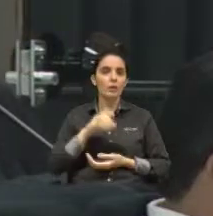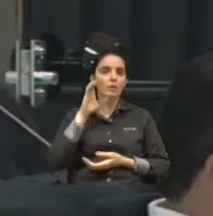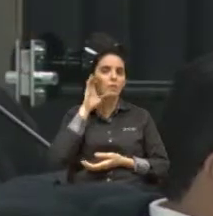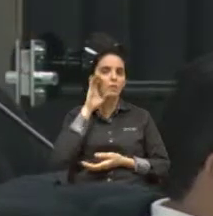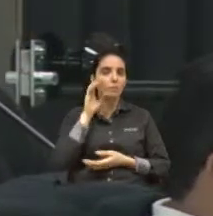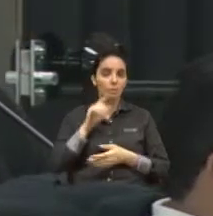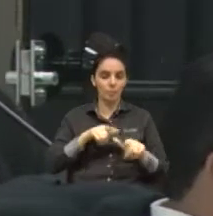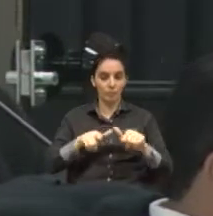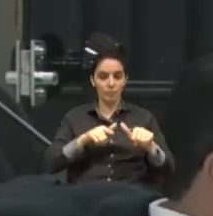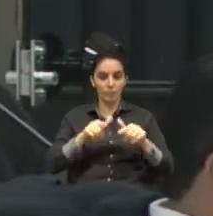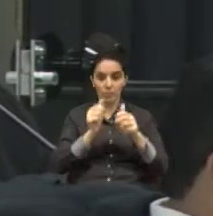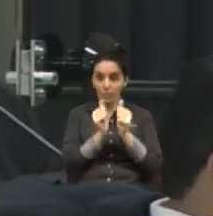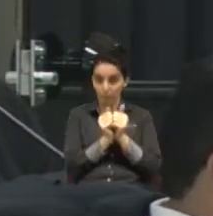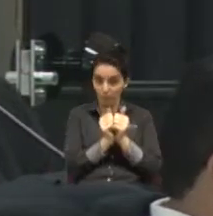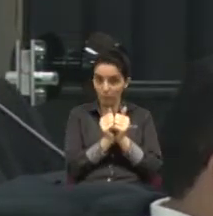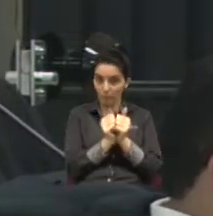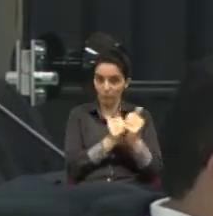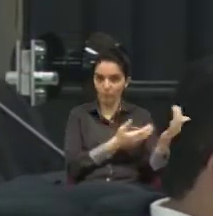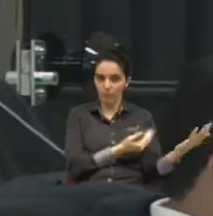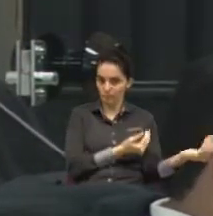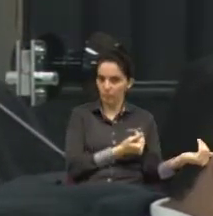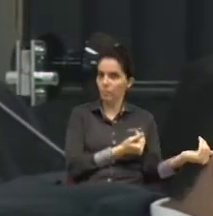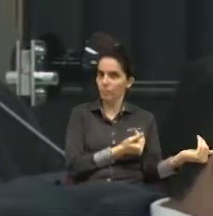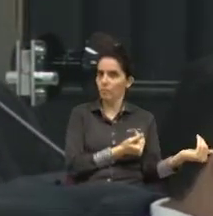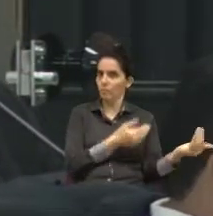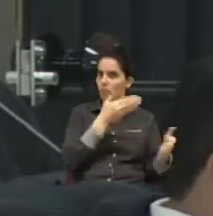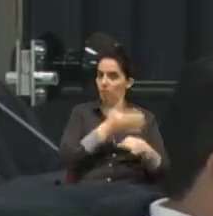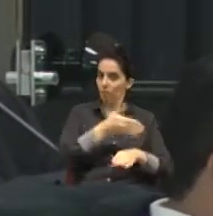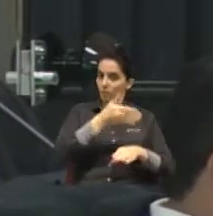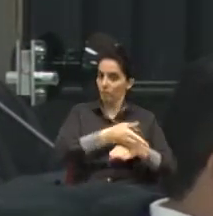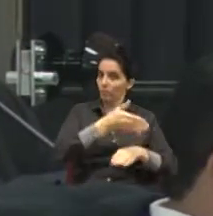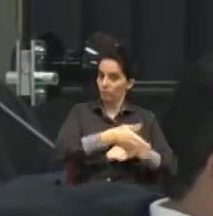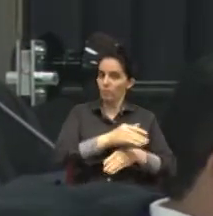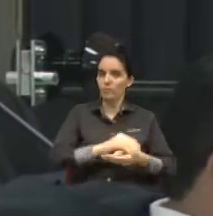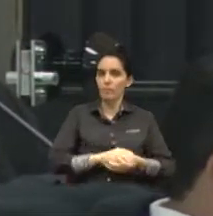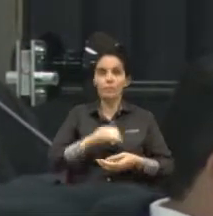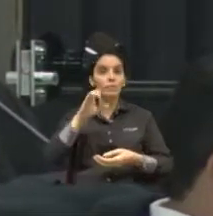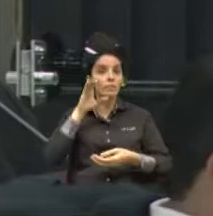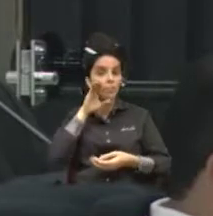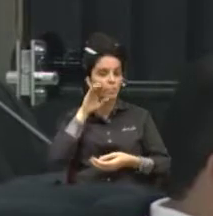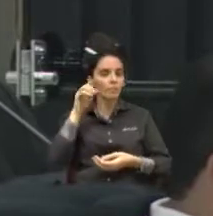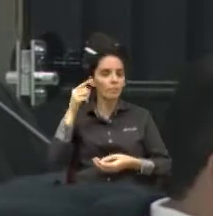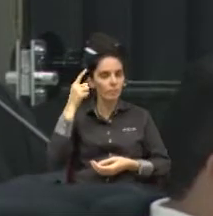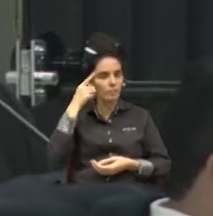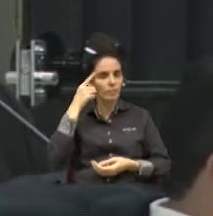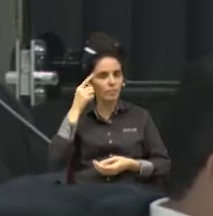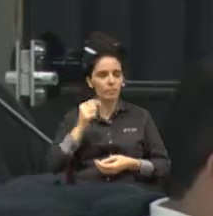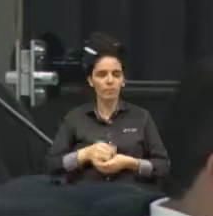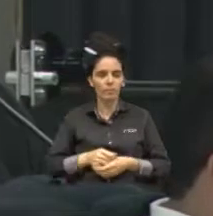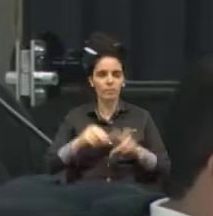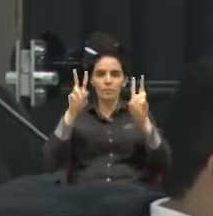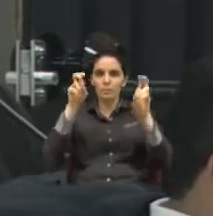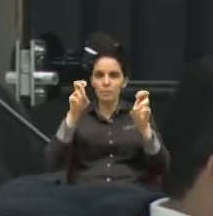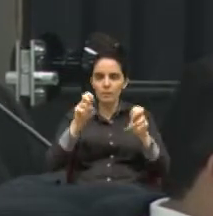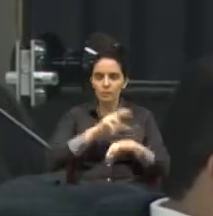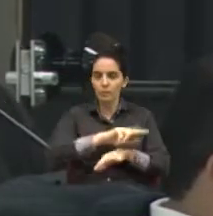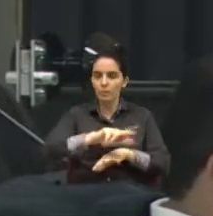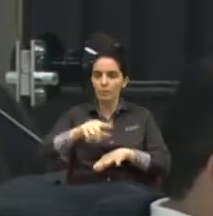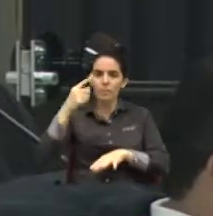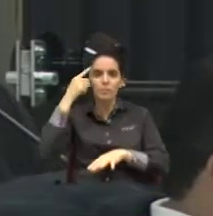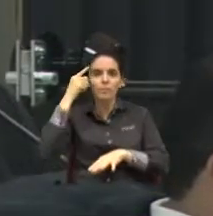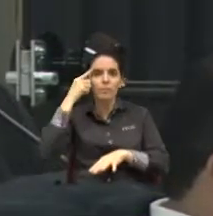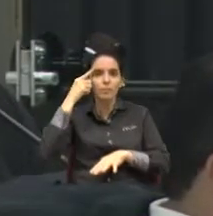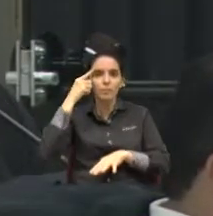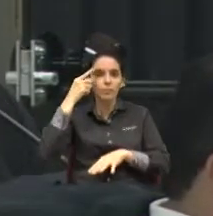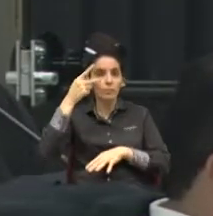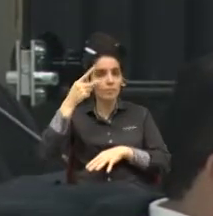tenho percebendo e estou me inteirando um pouco mais, e achava que isso nós não tínhamos muito na cidade. Mas como o próprio